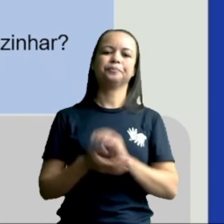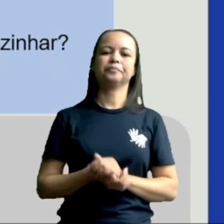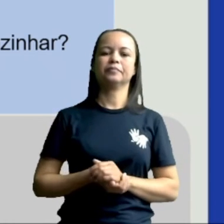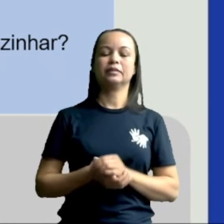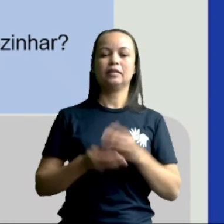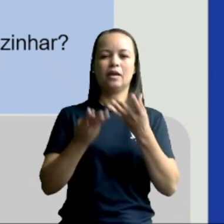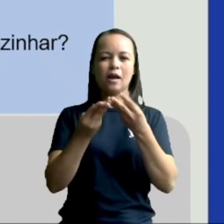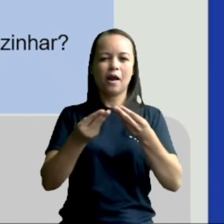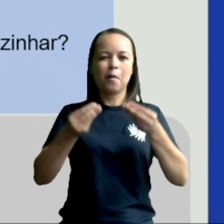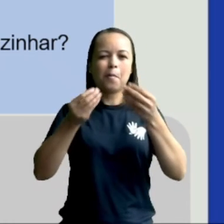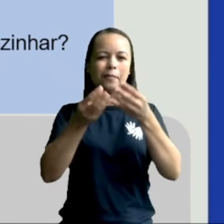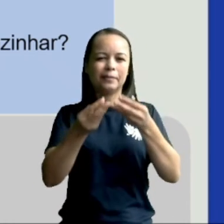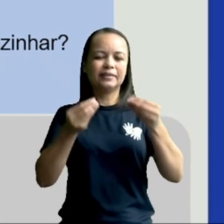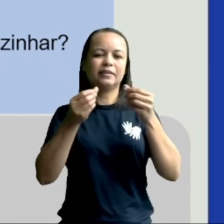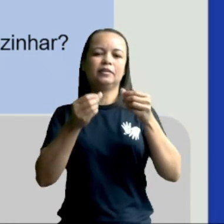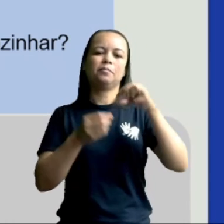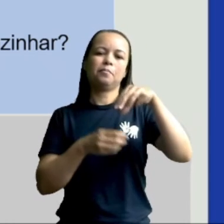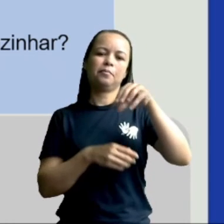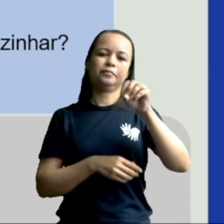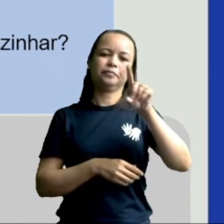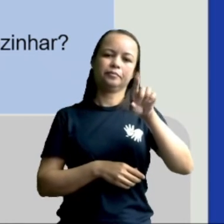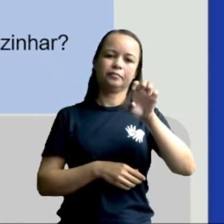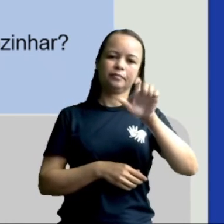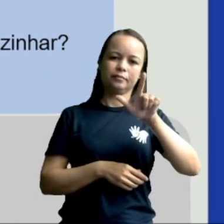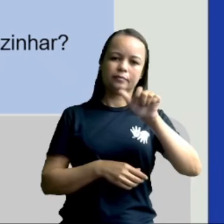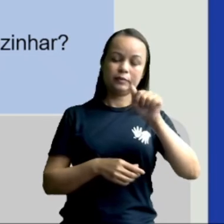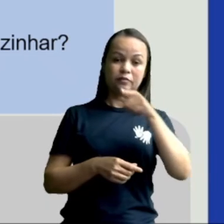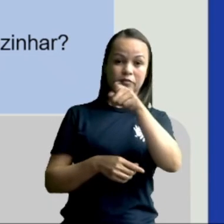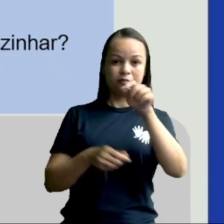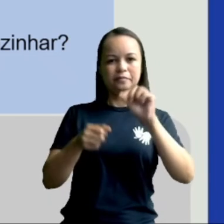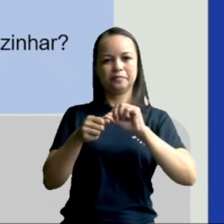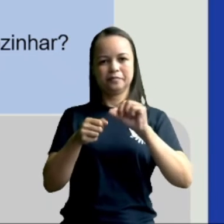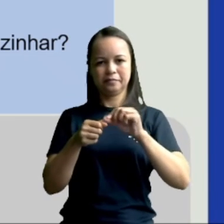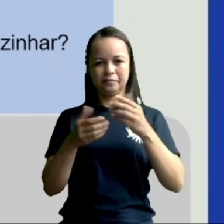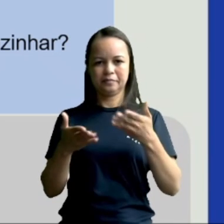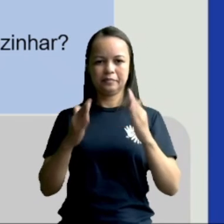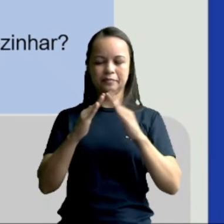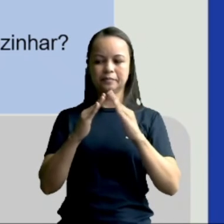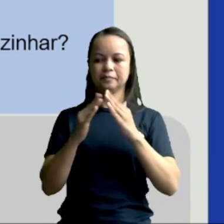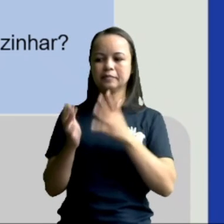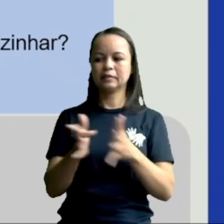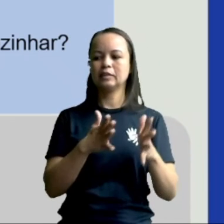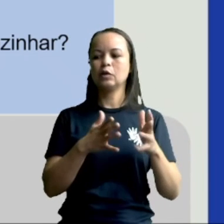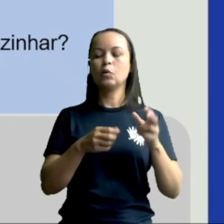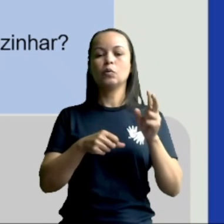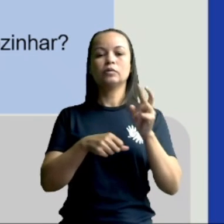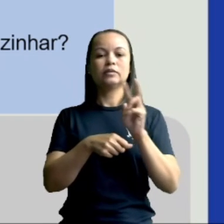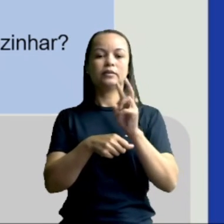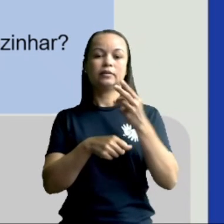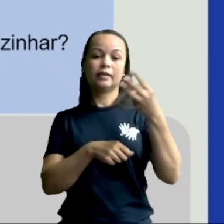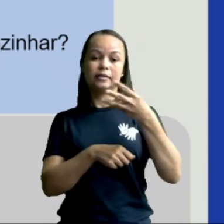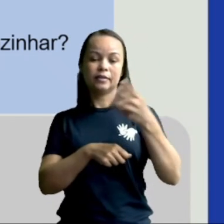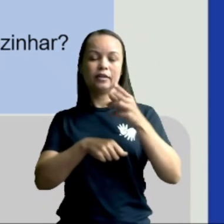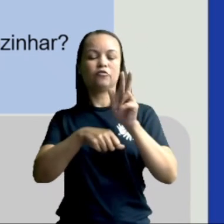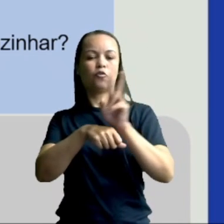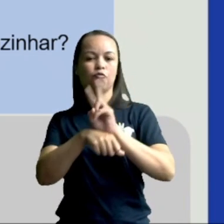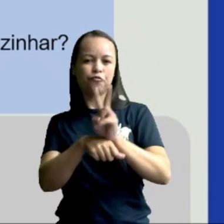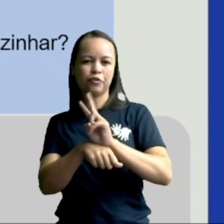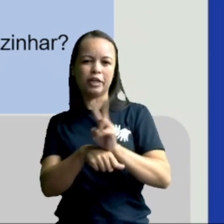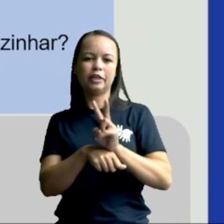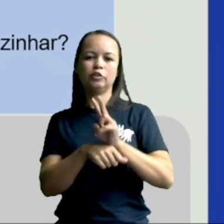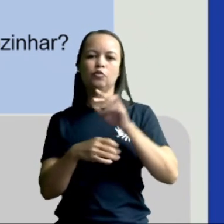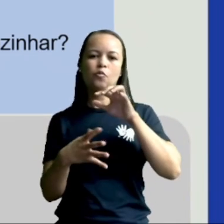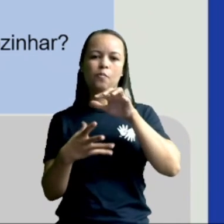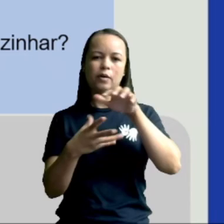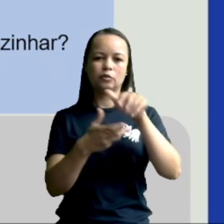massinha de modelar, que é para vocês fazerem. O terceiro, né, que é do livro. Vimos um vídeo do Manual do Mundo, aprendendo